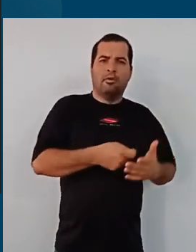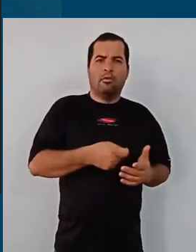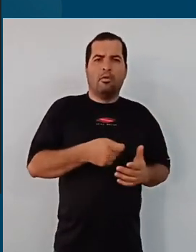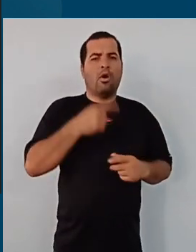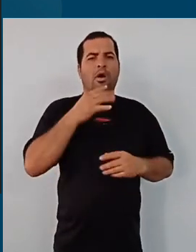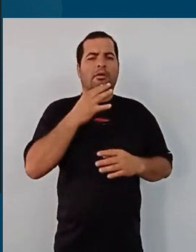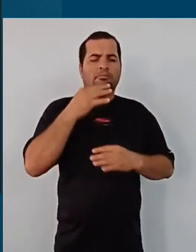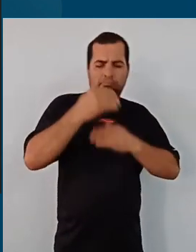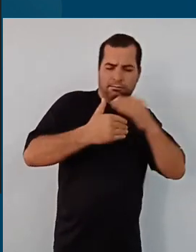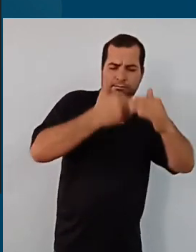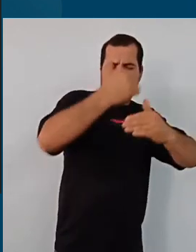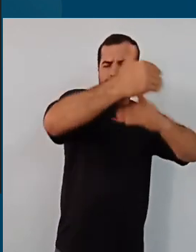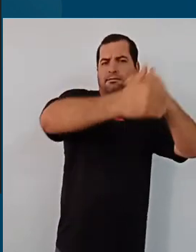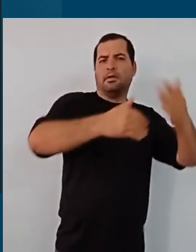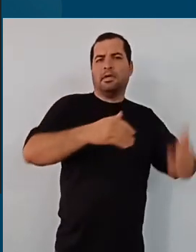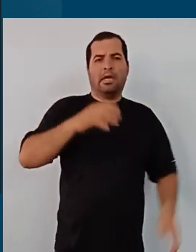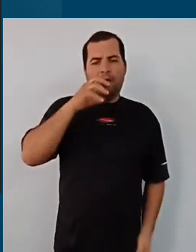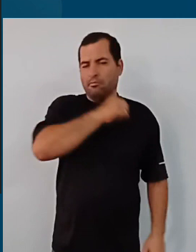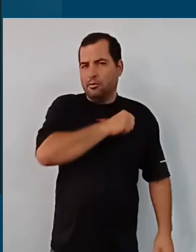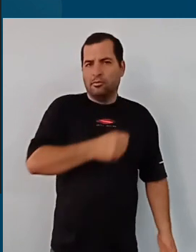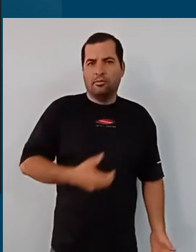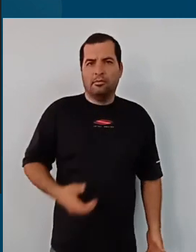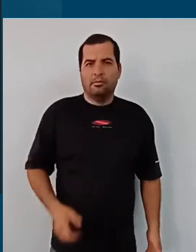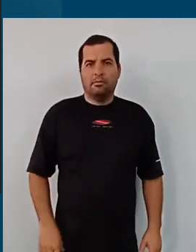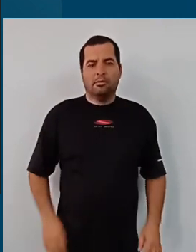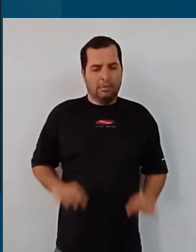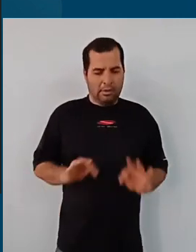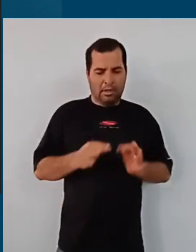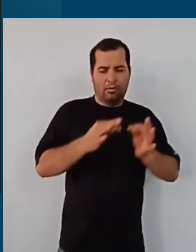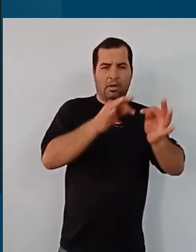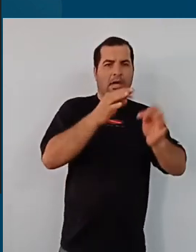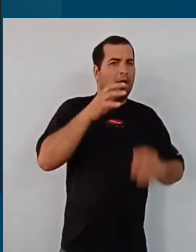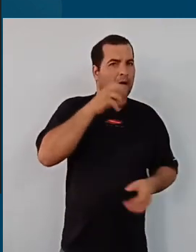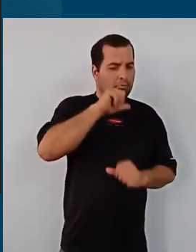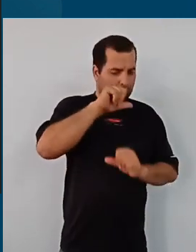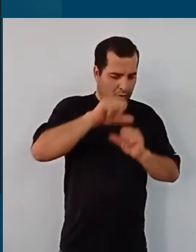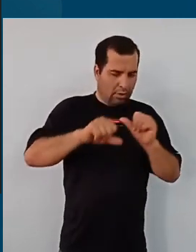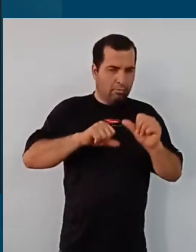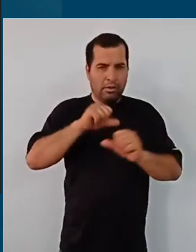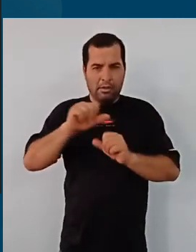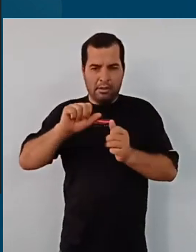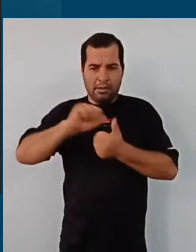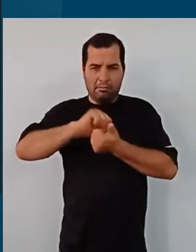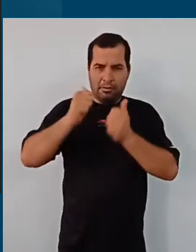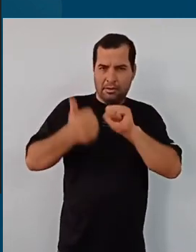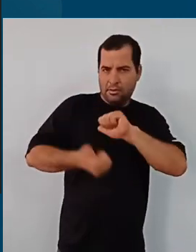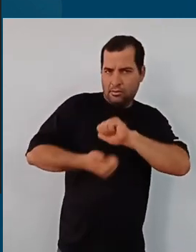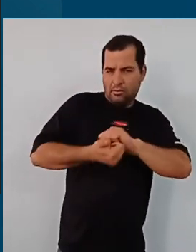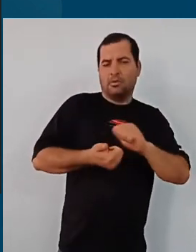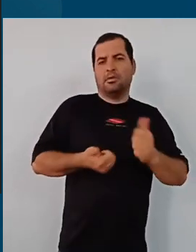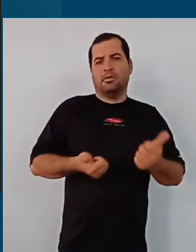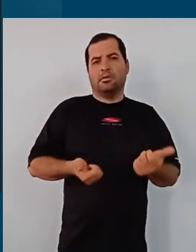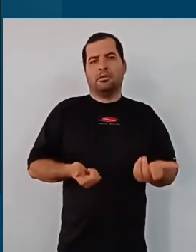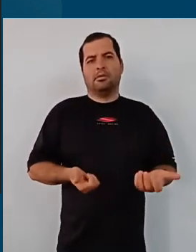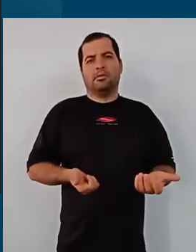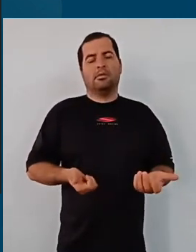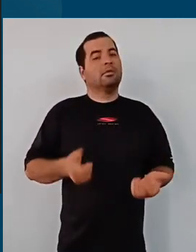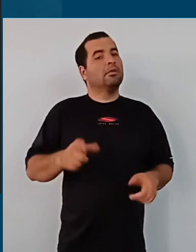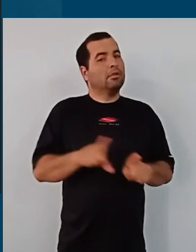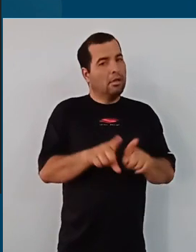muito rápido da tecnologia, que exigia muitas mudanças, adaptações, e